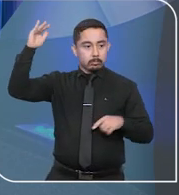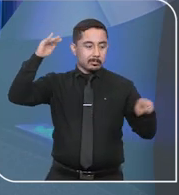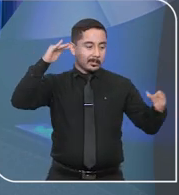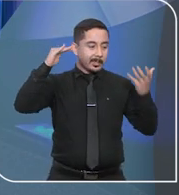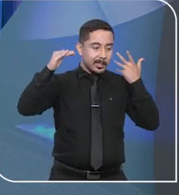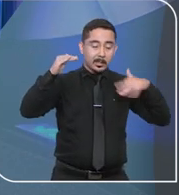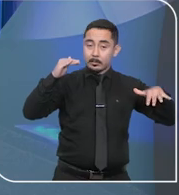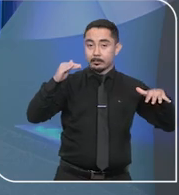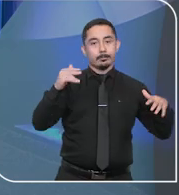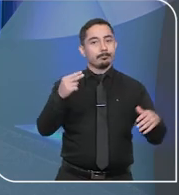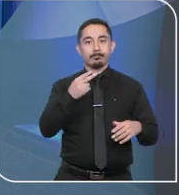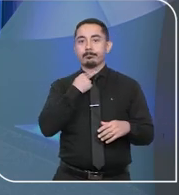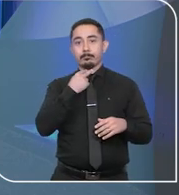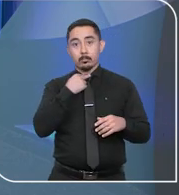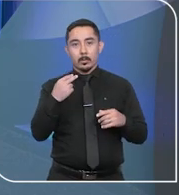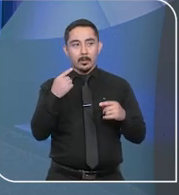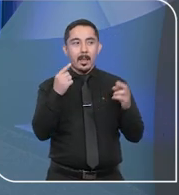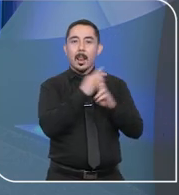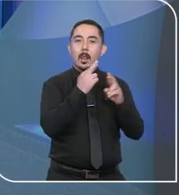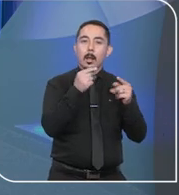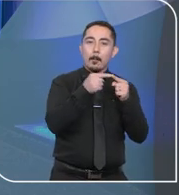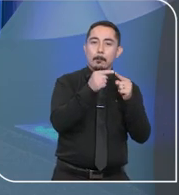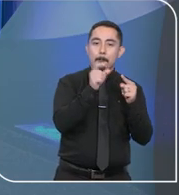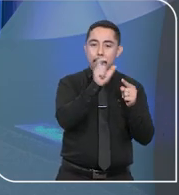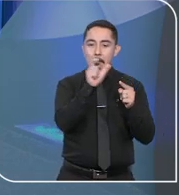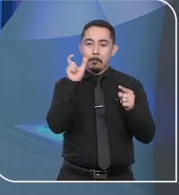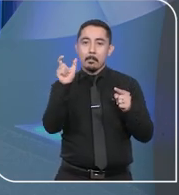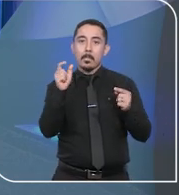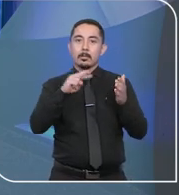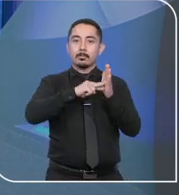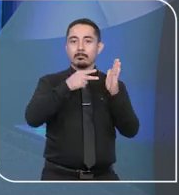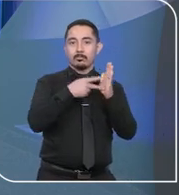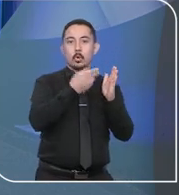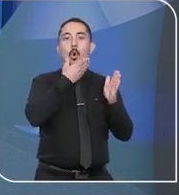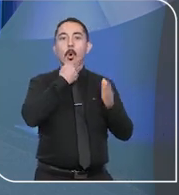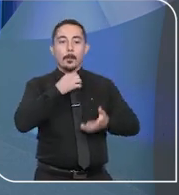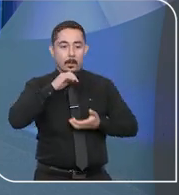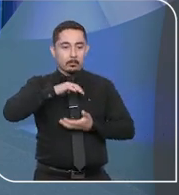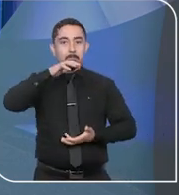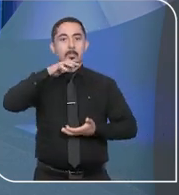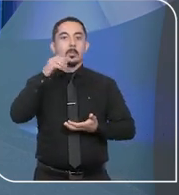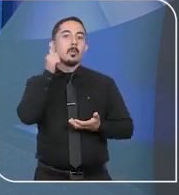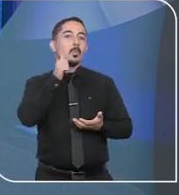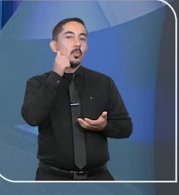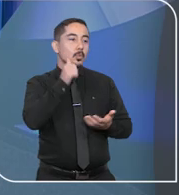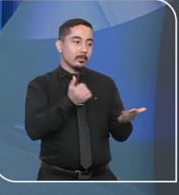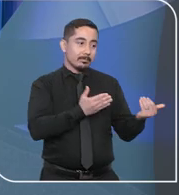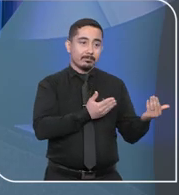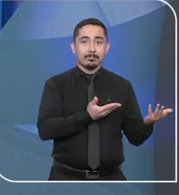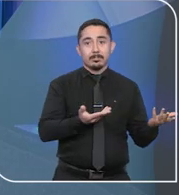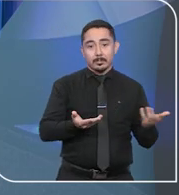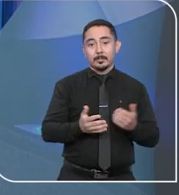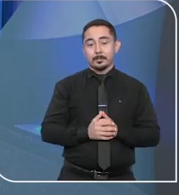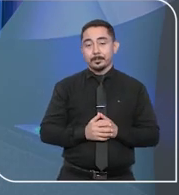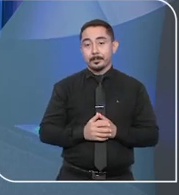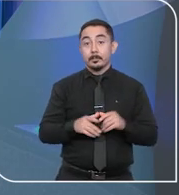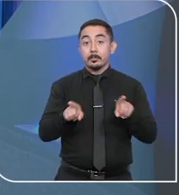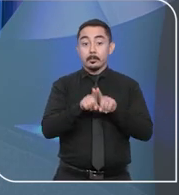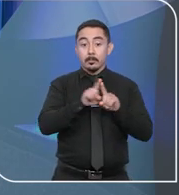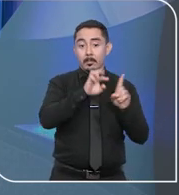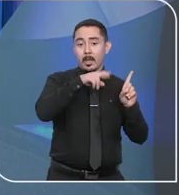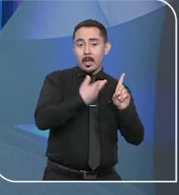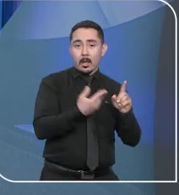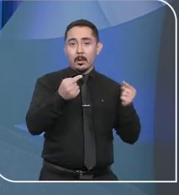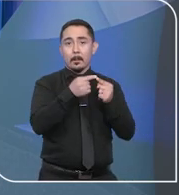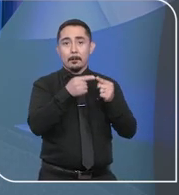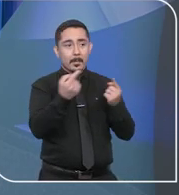conhecido como relação sugar daddy, sugar baby. E a sexta turma concedeu a réus denunciados por homicídios e